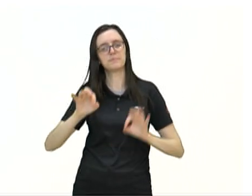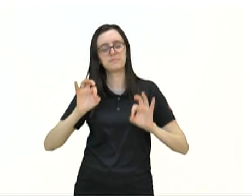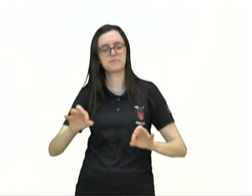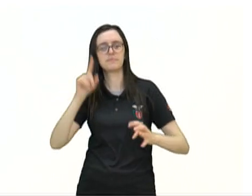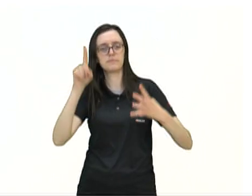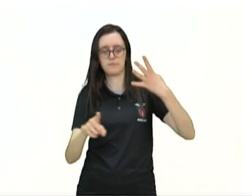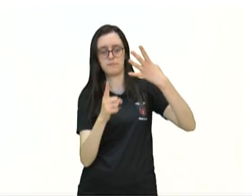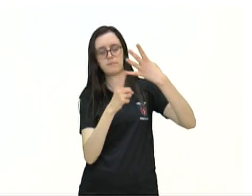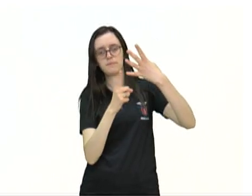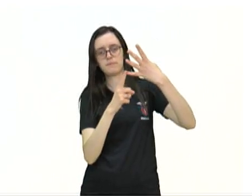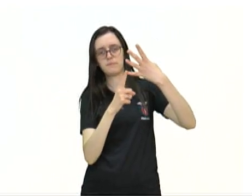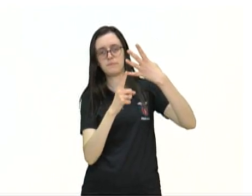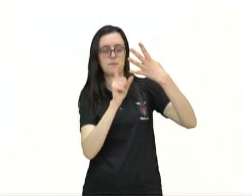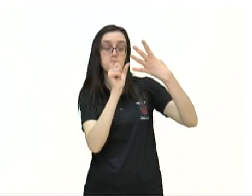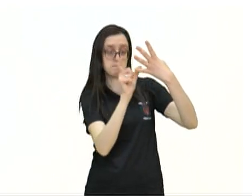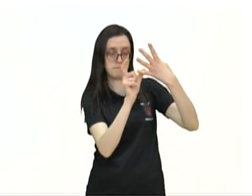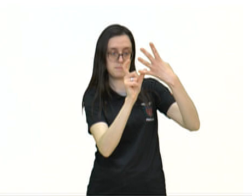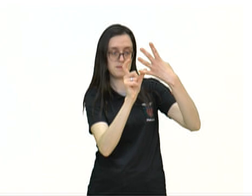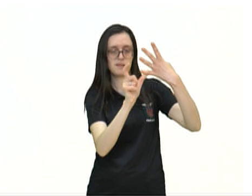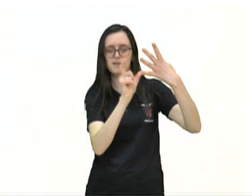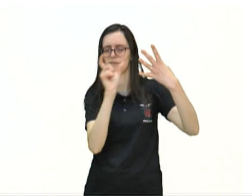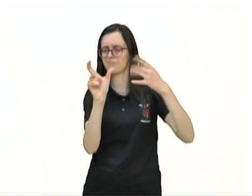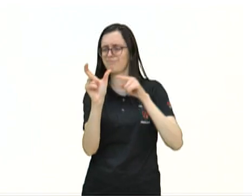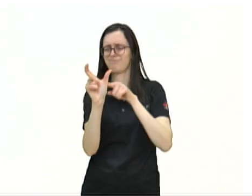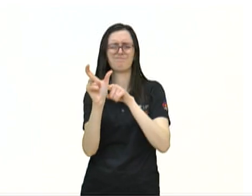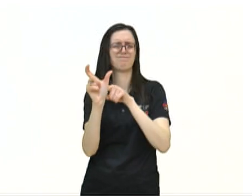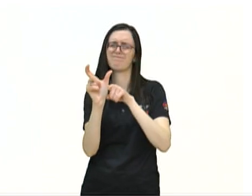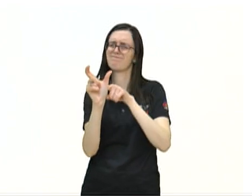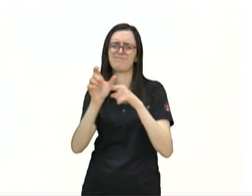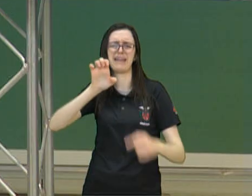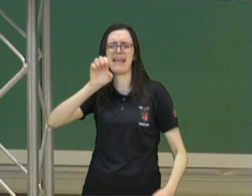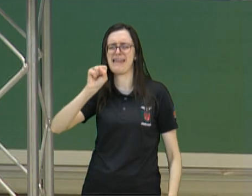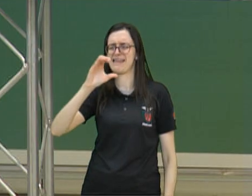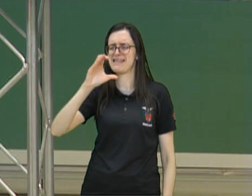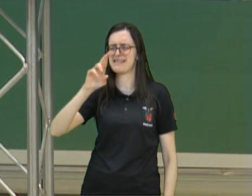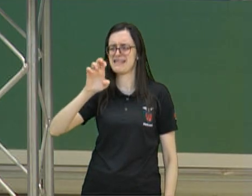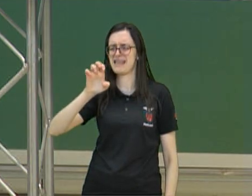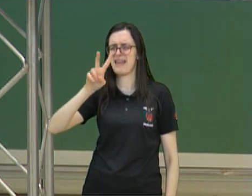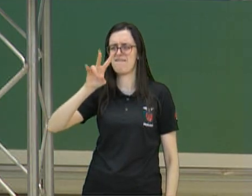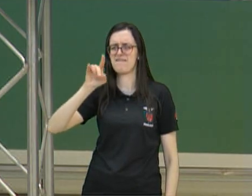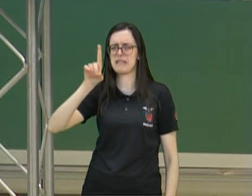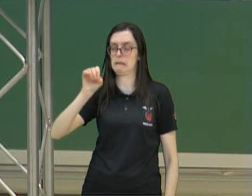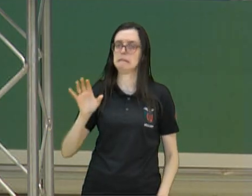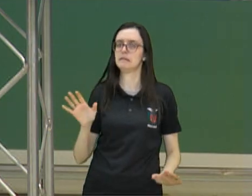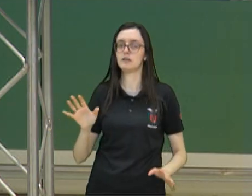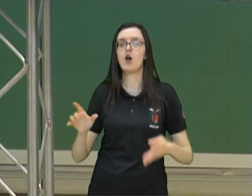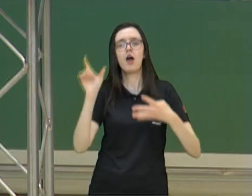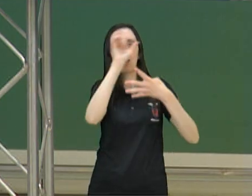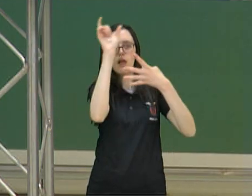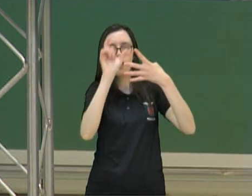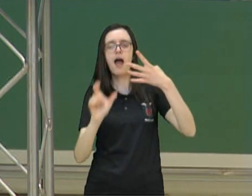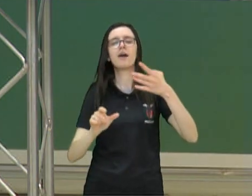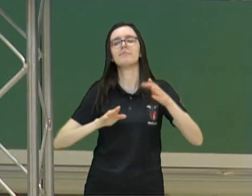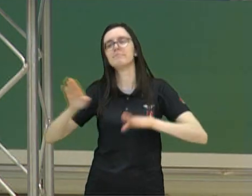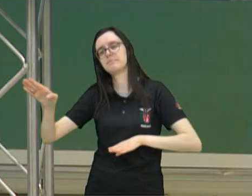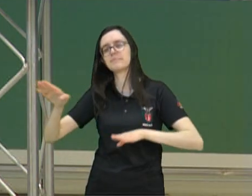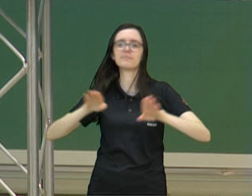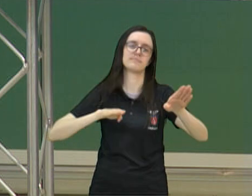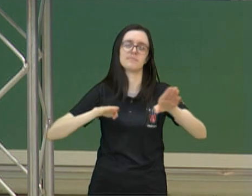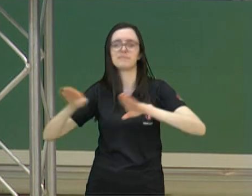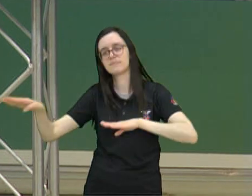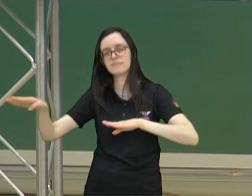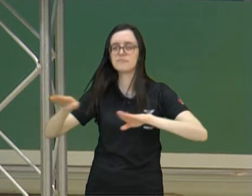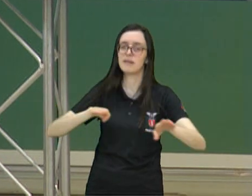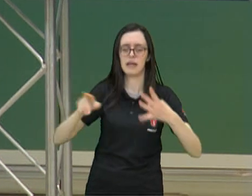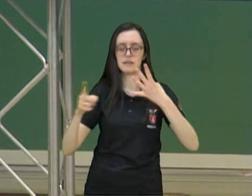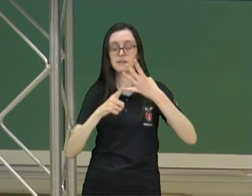o escrevido, ele não tem esse par aí, certo? Todos os outros, eles estão corretos,